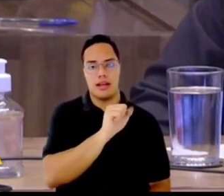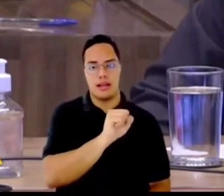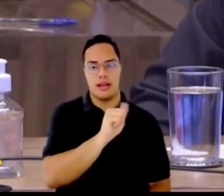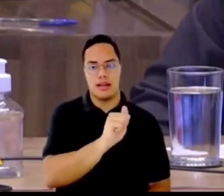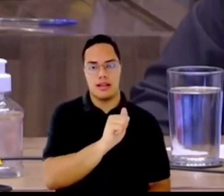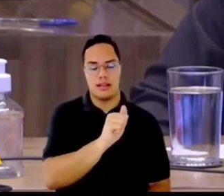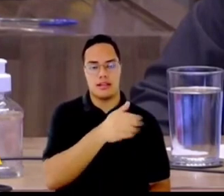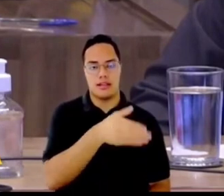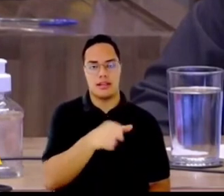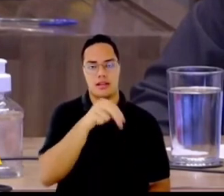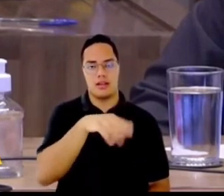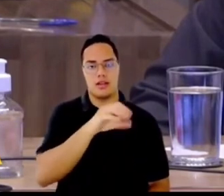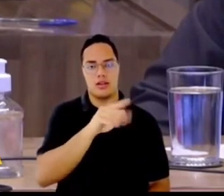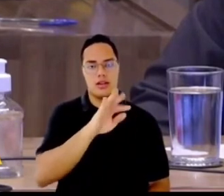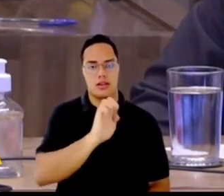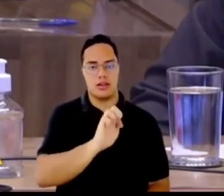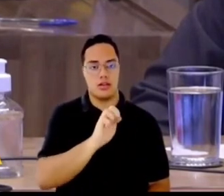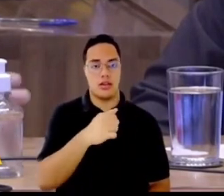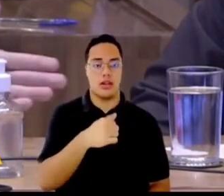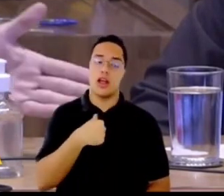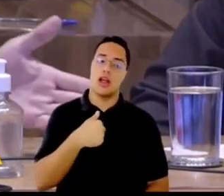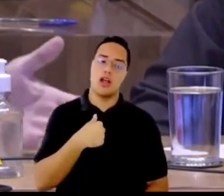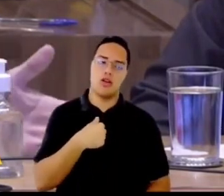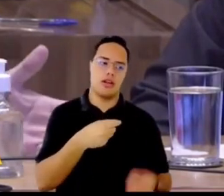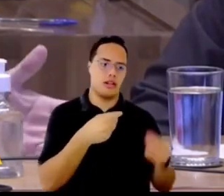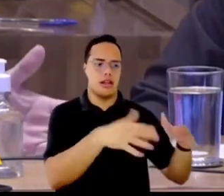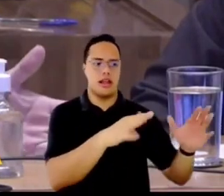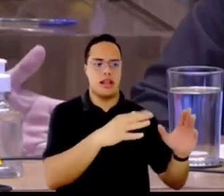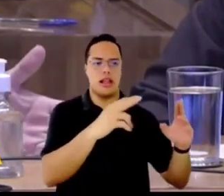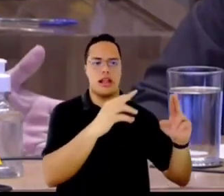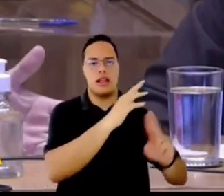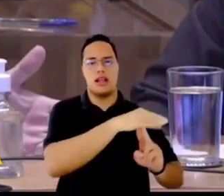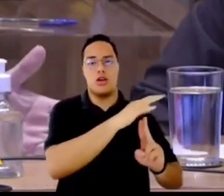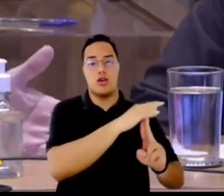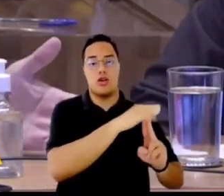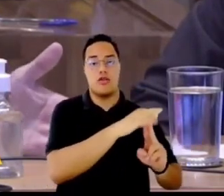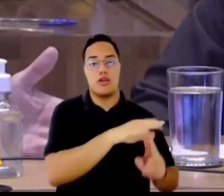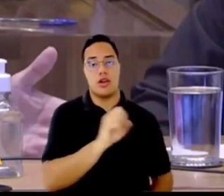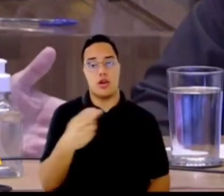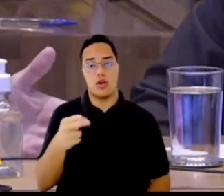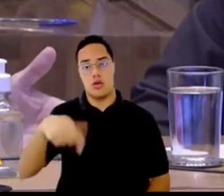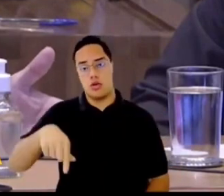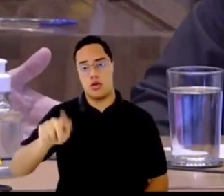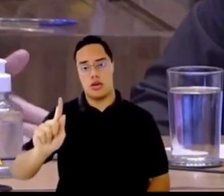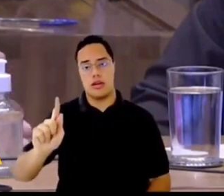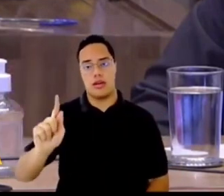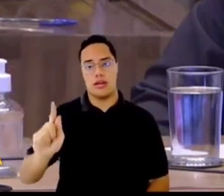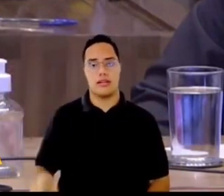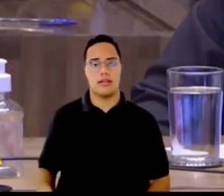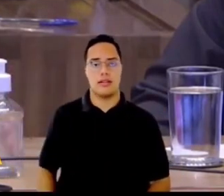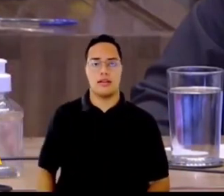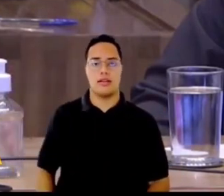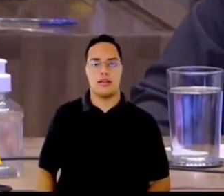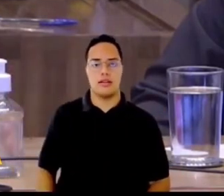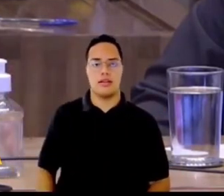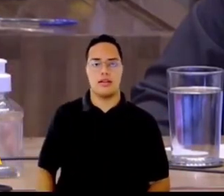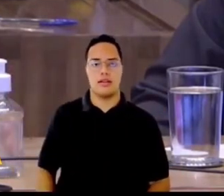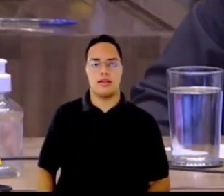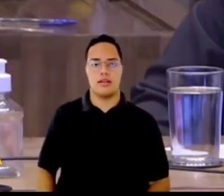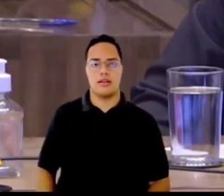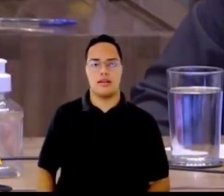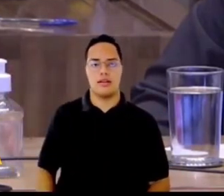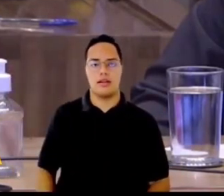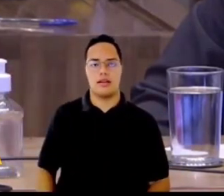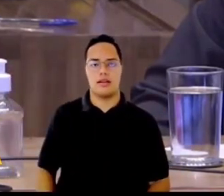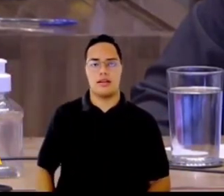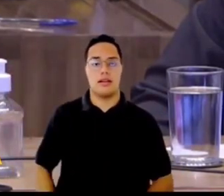próximo à rodoviária, que eu moro ali, né, ou até no QG, se ele não quisesse descer do carro, eu deixaria ele, mas ele pediu que fosse até